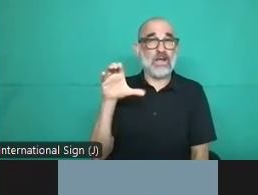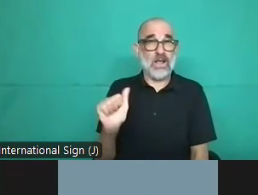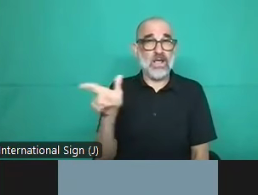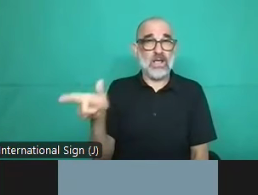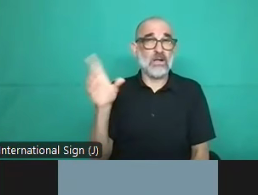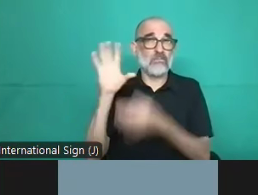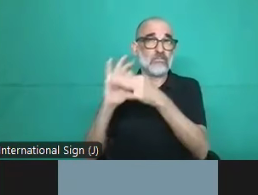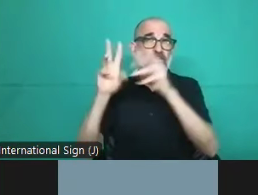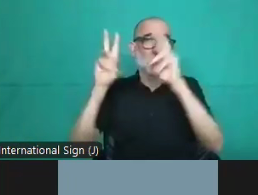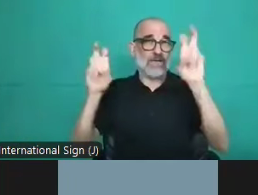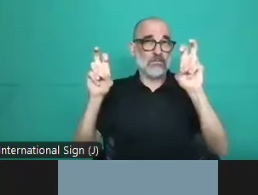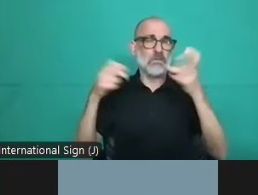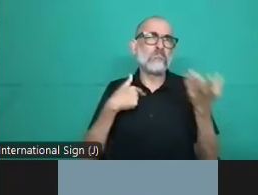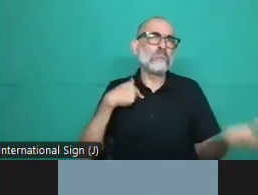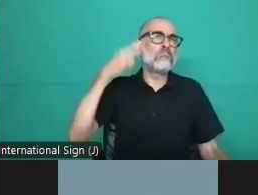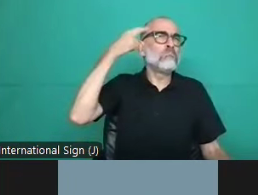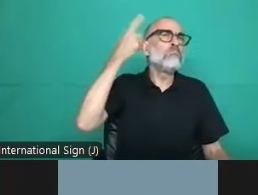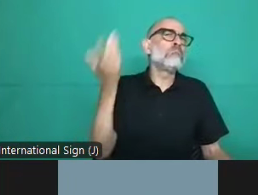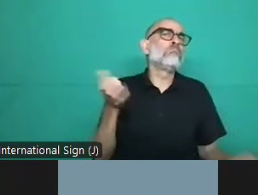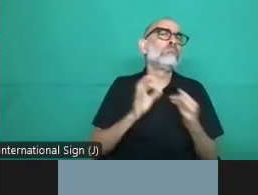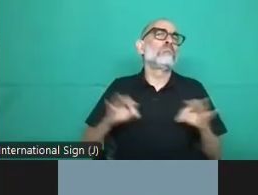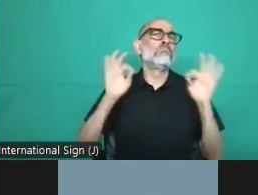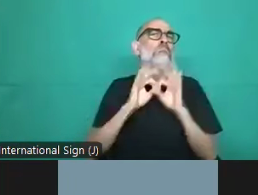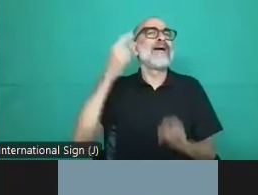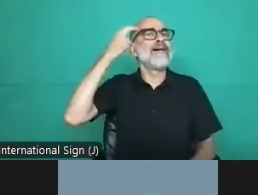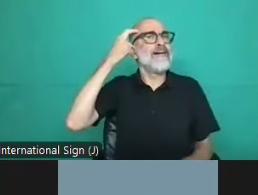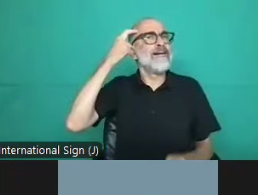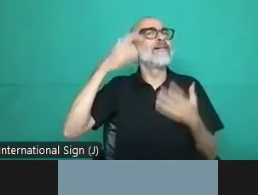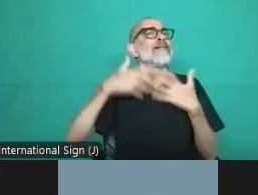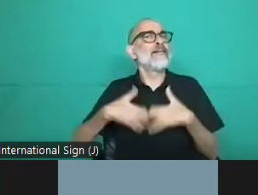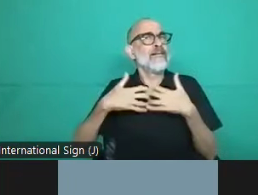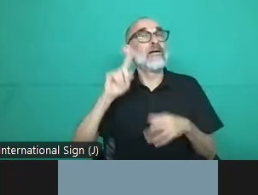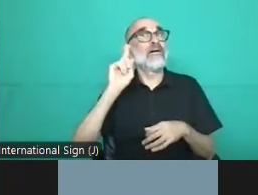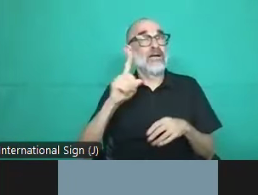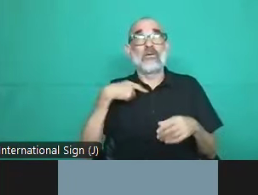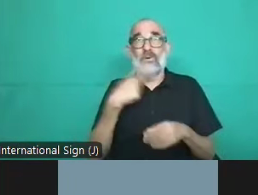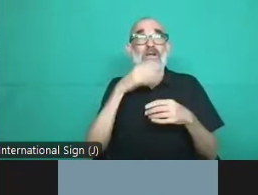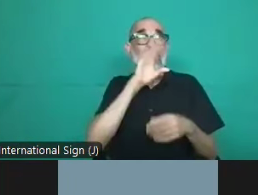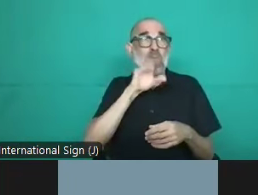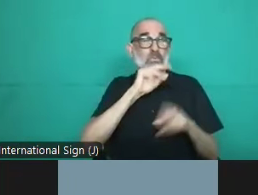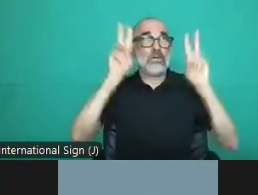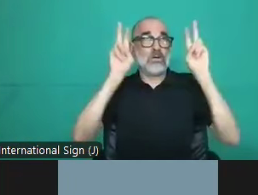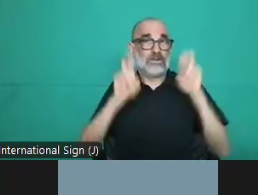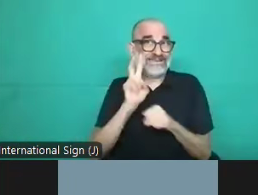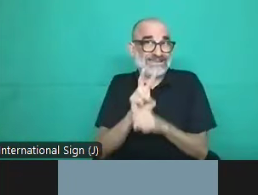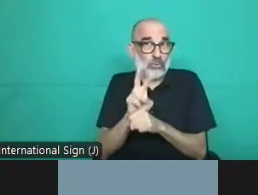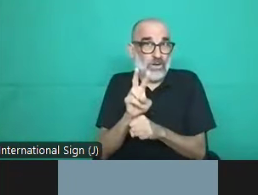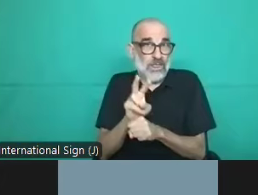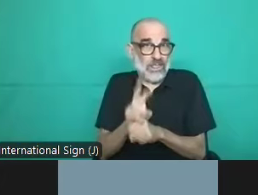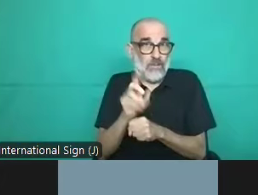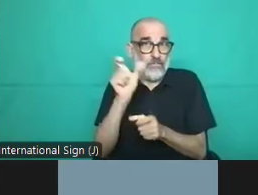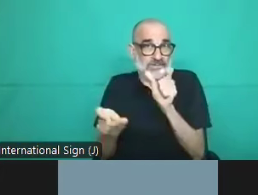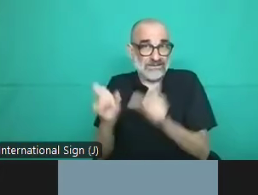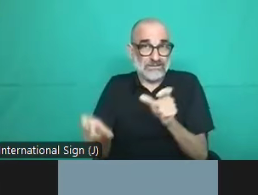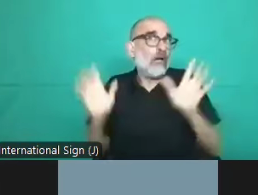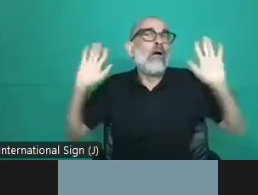importante levar seguridad em del conta paciente, quando porque esa falamos de seguridad del segurança do paciente paciente, depende porque a segurança do del recurso humano, paciente del personal de salud, depende dos de la recursos fuerza laboral. humanos,